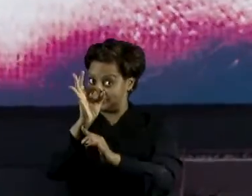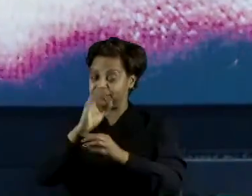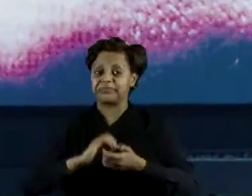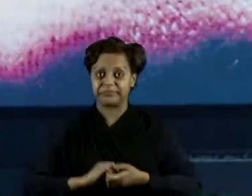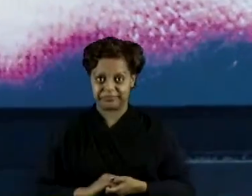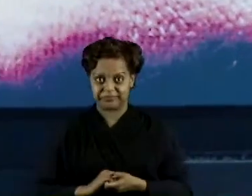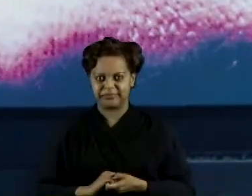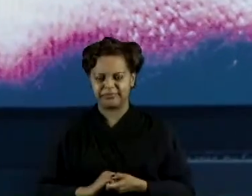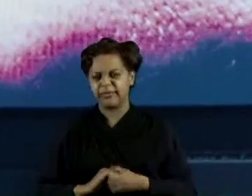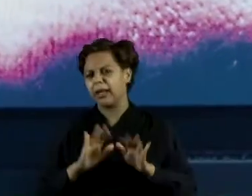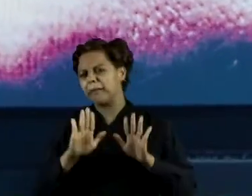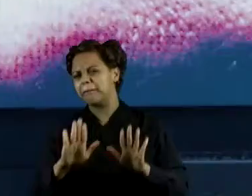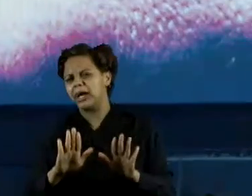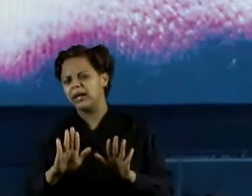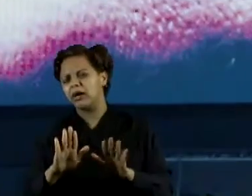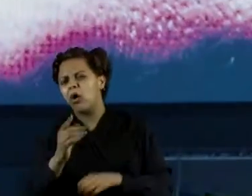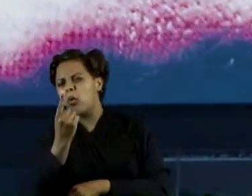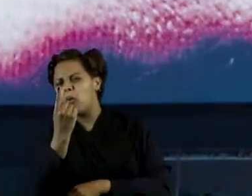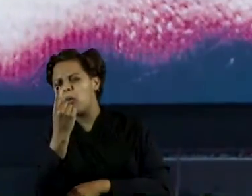não mudou